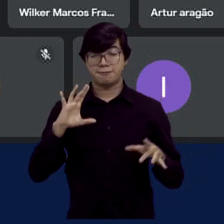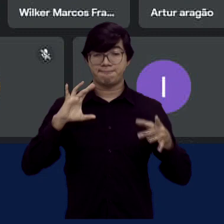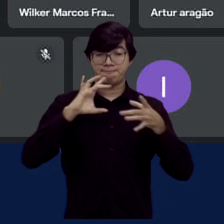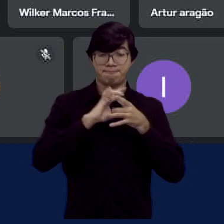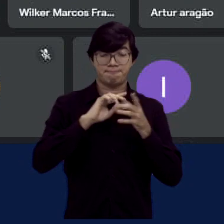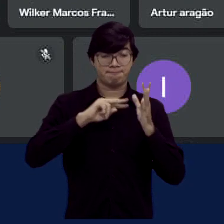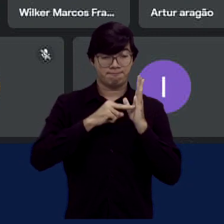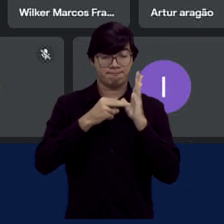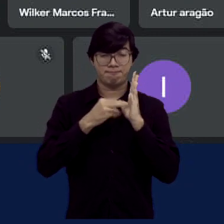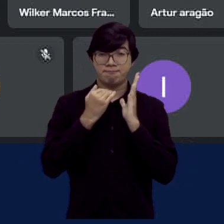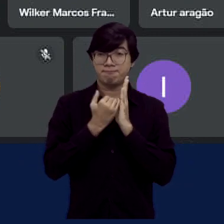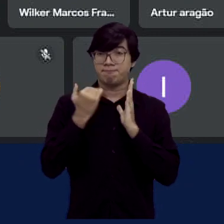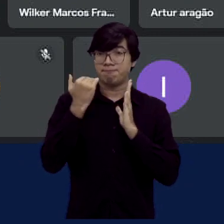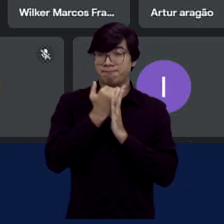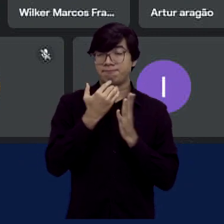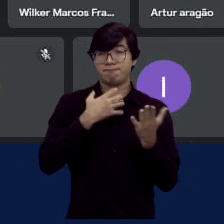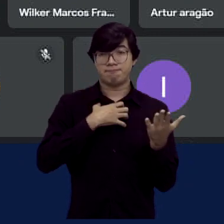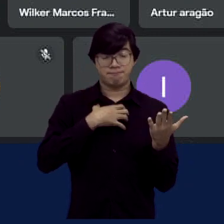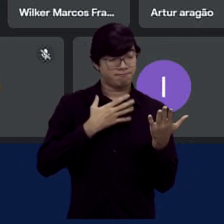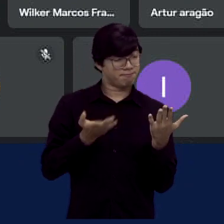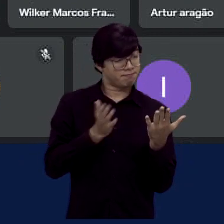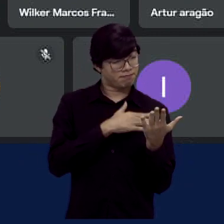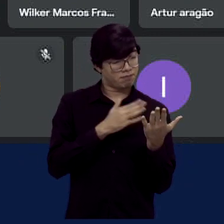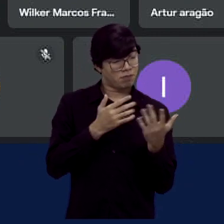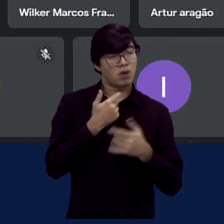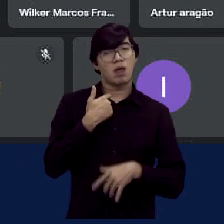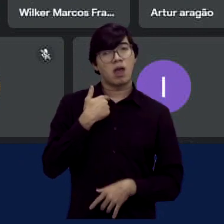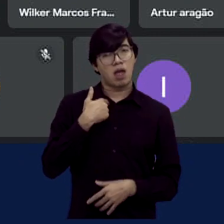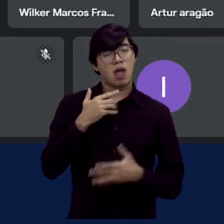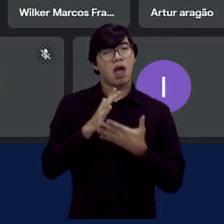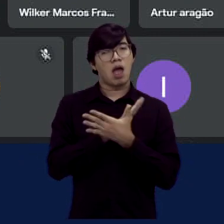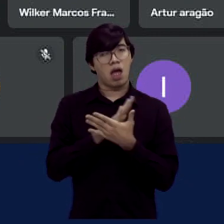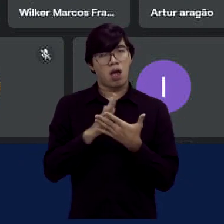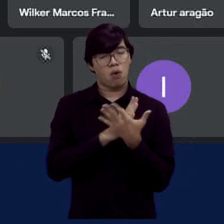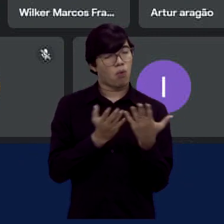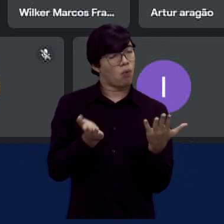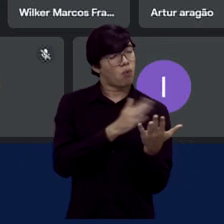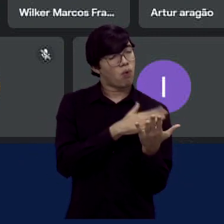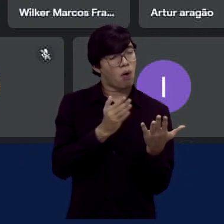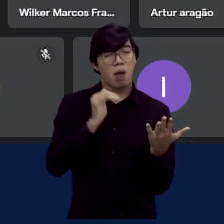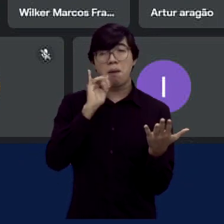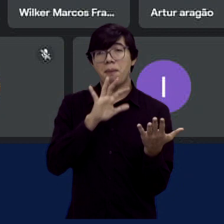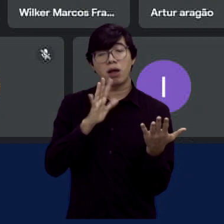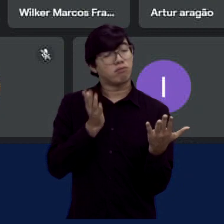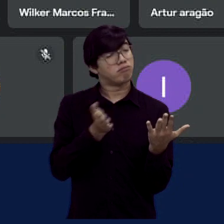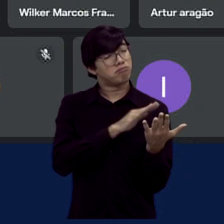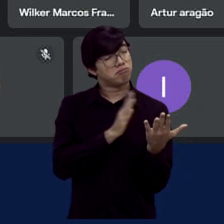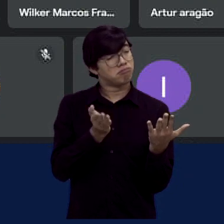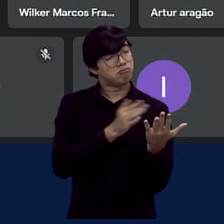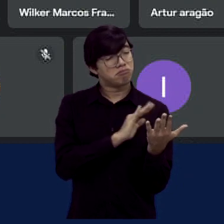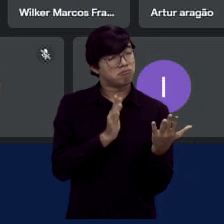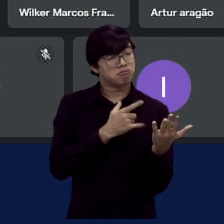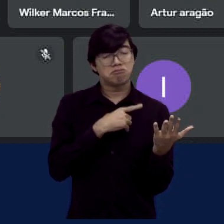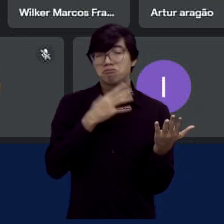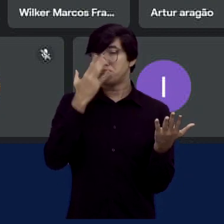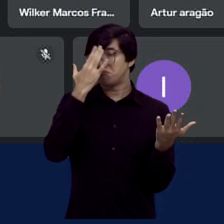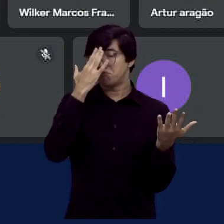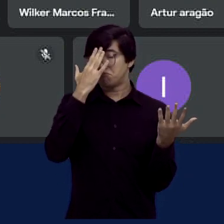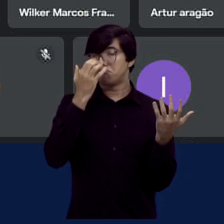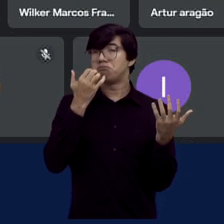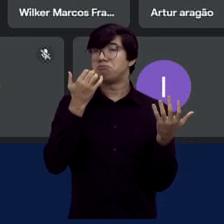sem nenhum texto, só com as imagens. E você entende ele perfeitamente. Certo? Então, o como